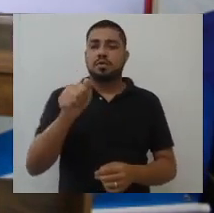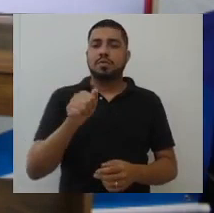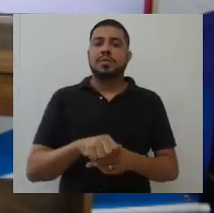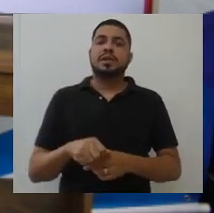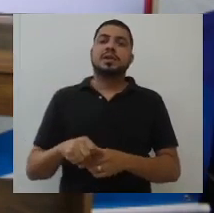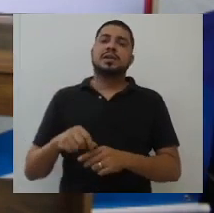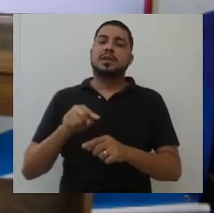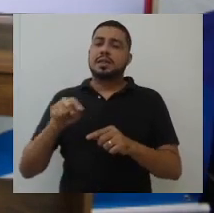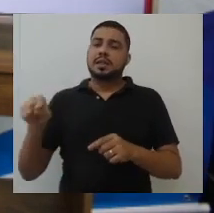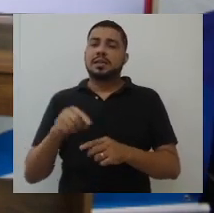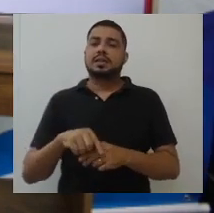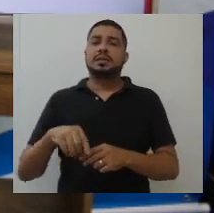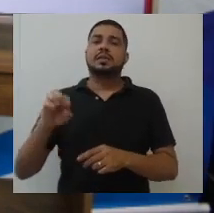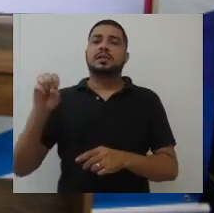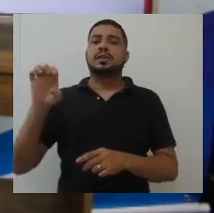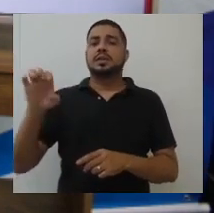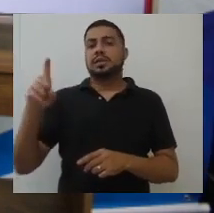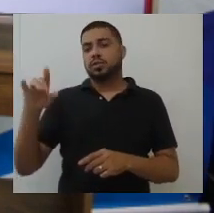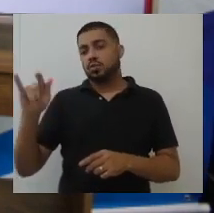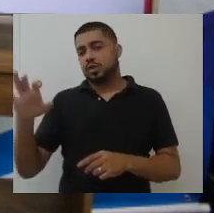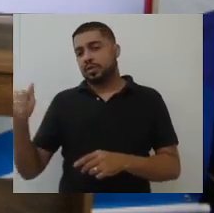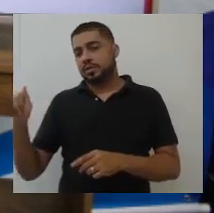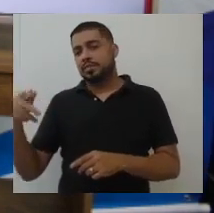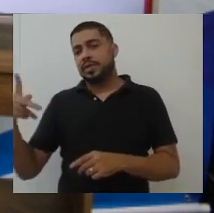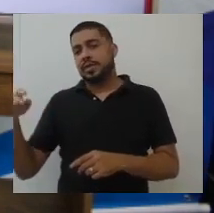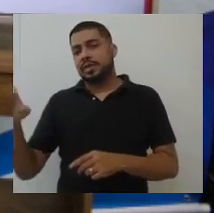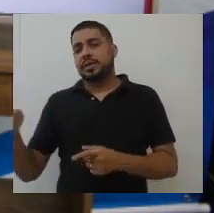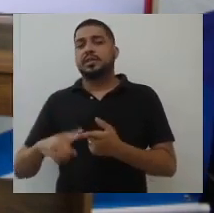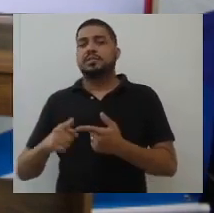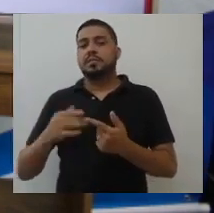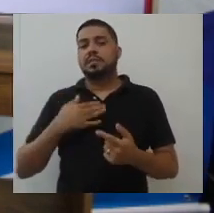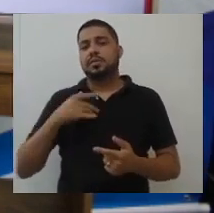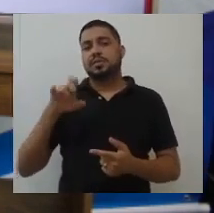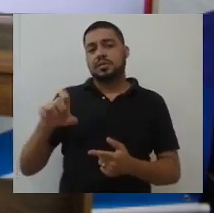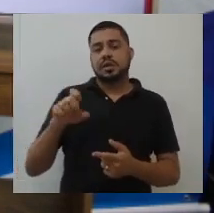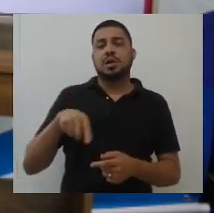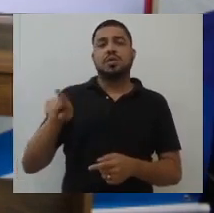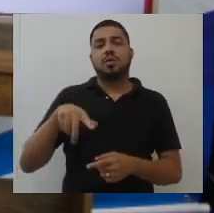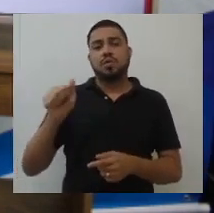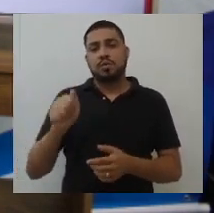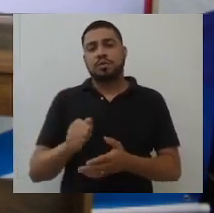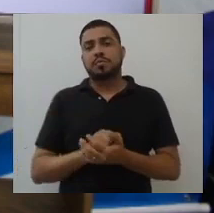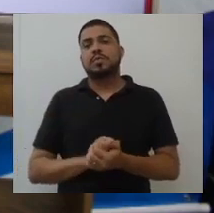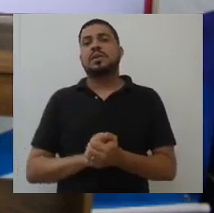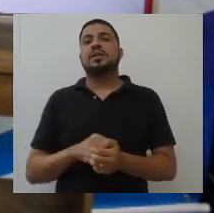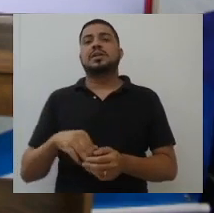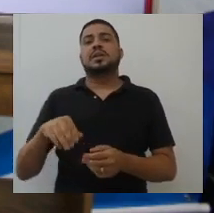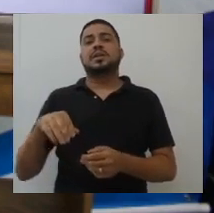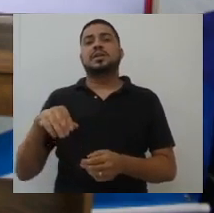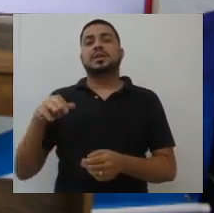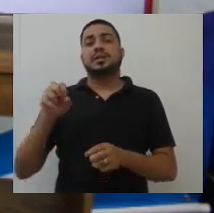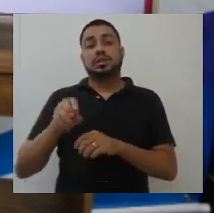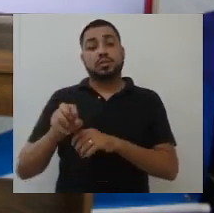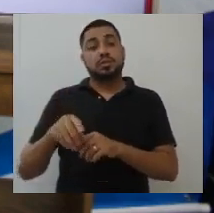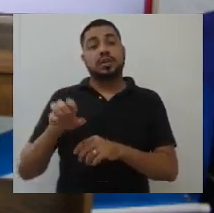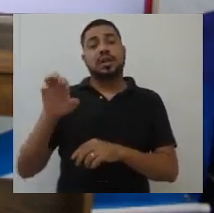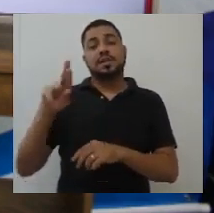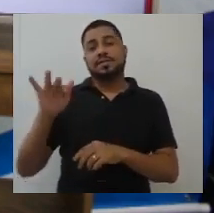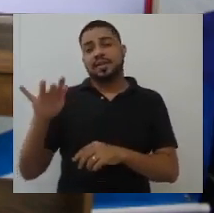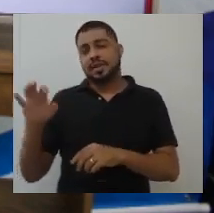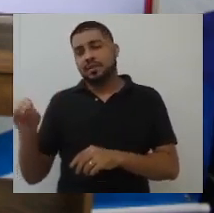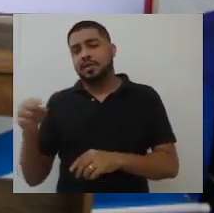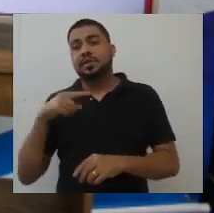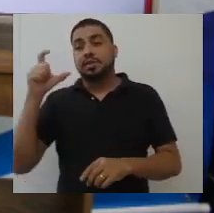@educa_PE. Marca o meu Instagram também, @RafaelCardosoReal. A gente vai estar de olho nessas perguntas de vocês, tá certo? Nas